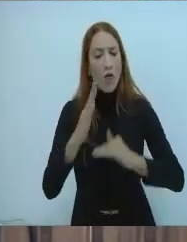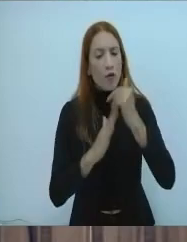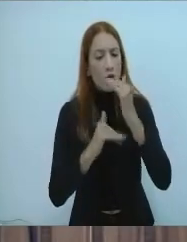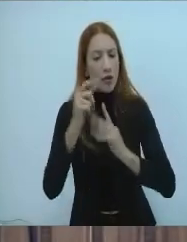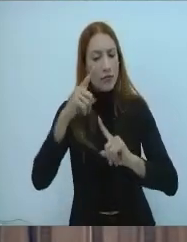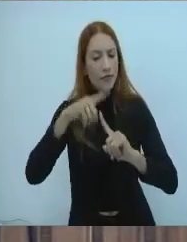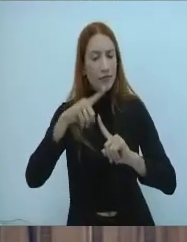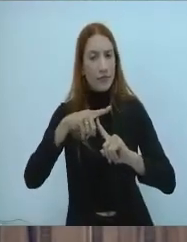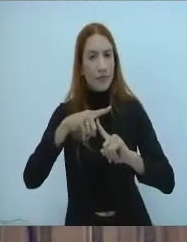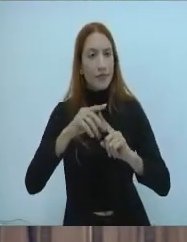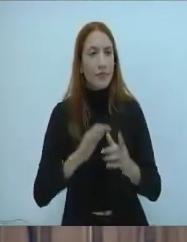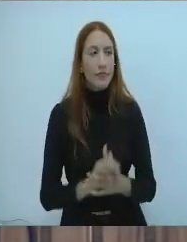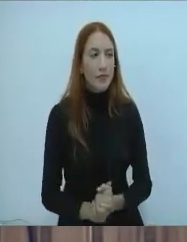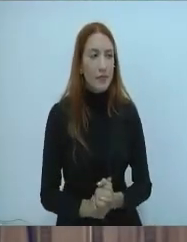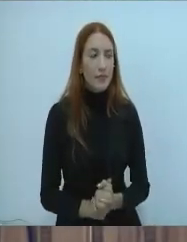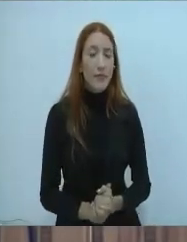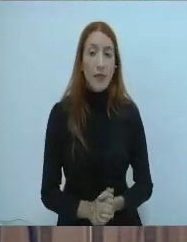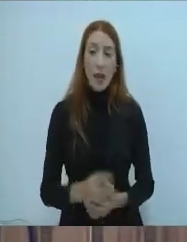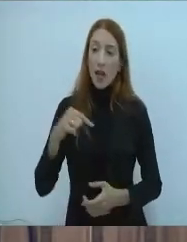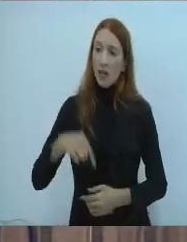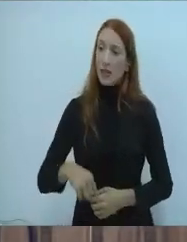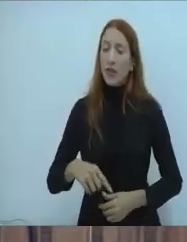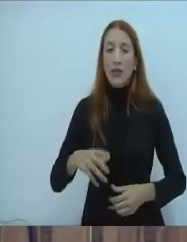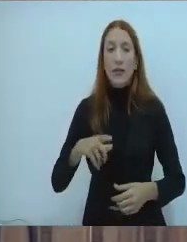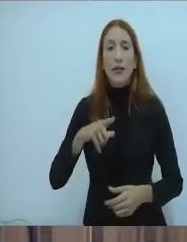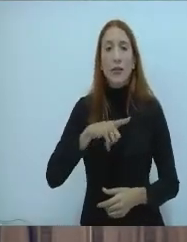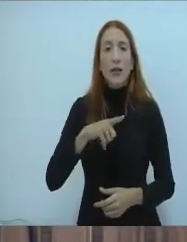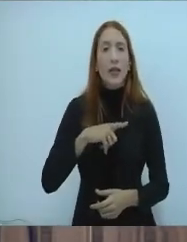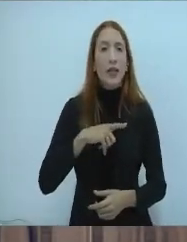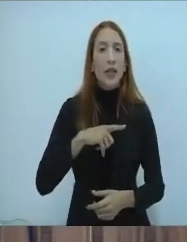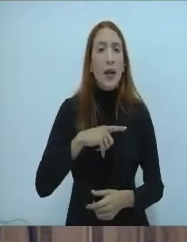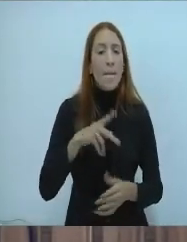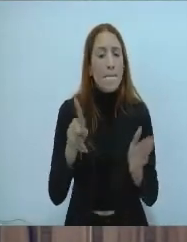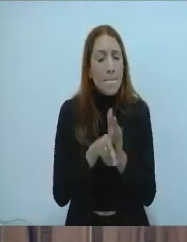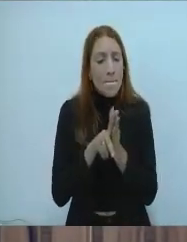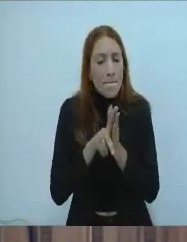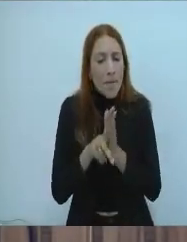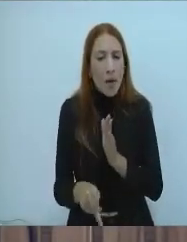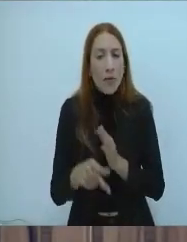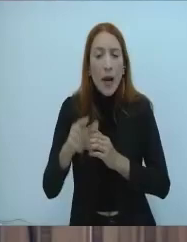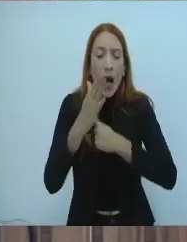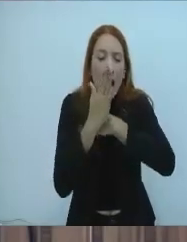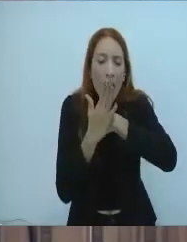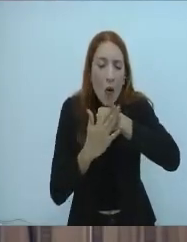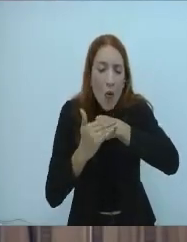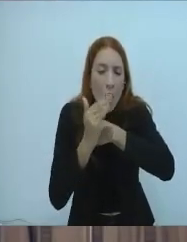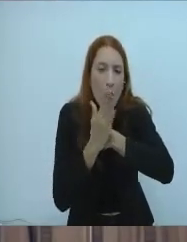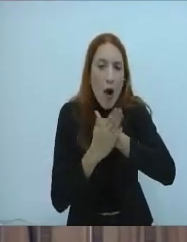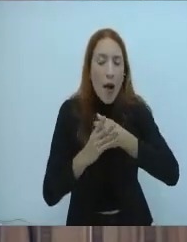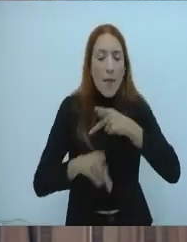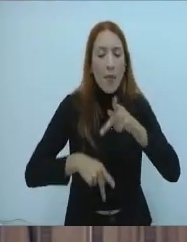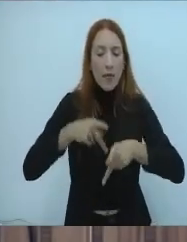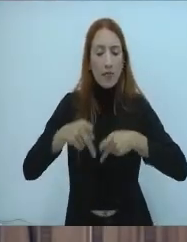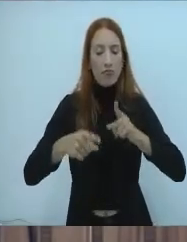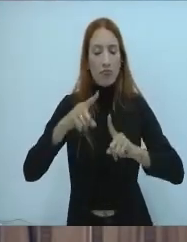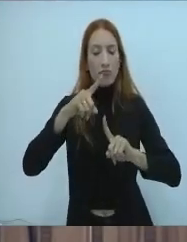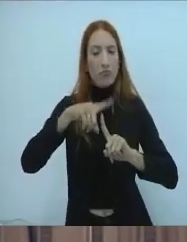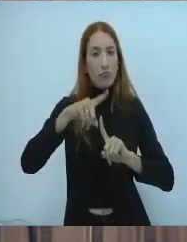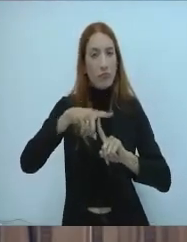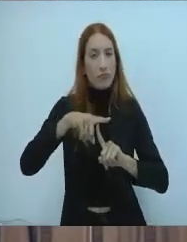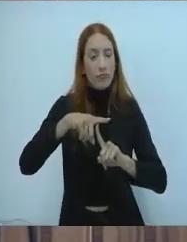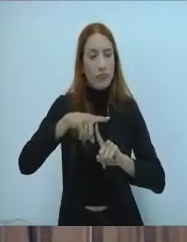ao mais nós estamos aqui à disposição para cuidar do povo de Teixeira de Freitas